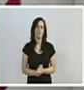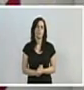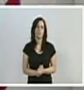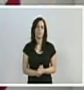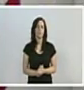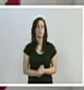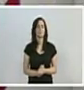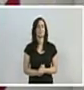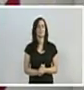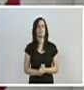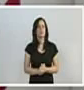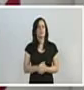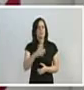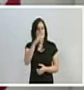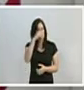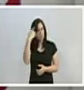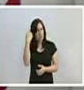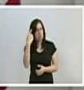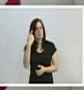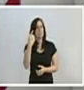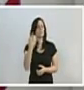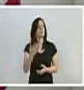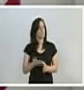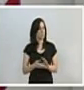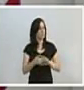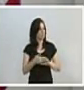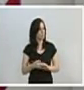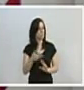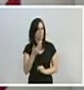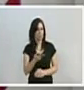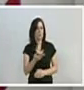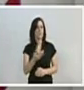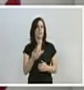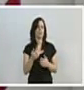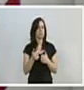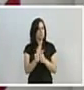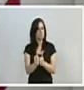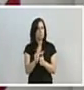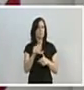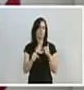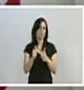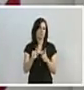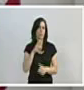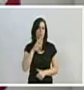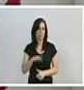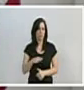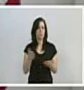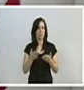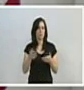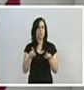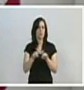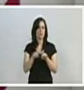Vereador Marcos, saúdo Vossa Excelência, que conduz os trabalhos na tarde de hoje, como saúdo